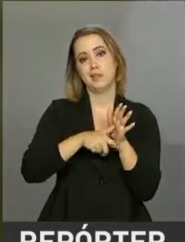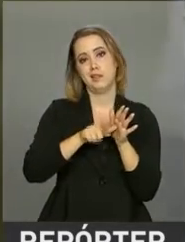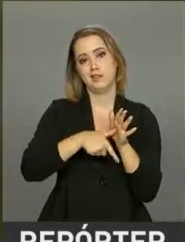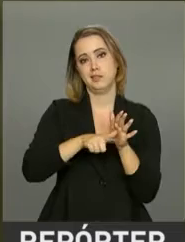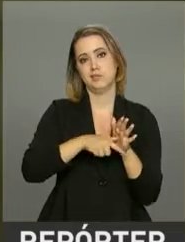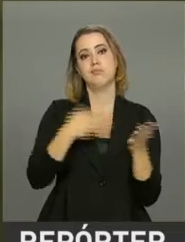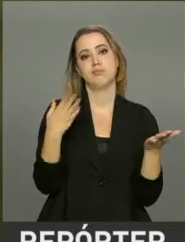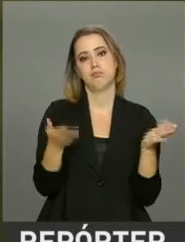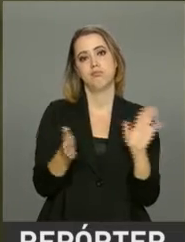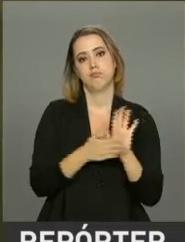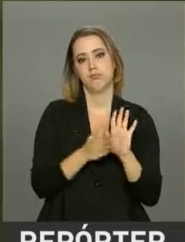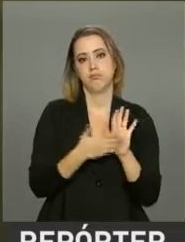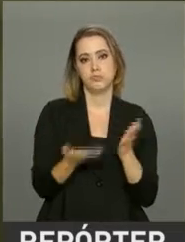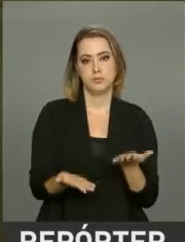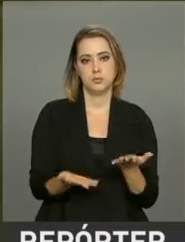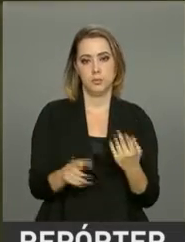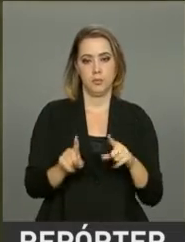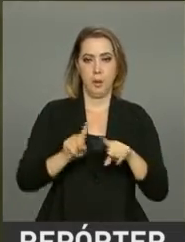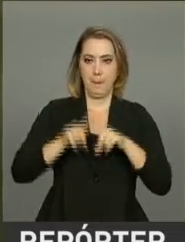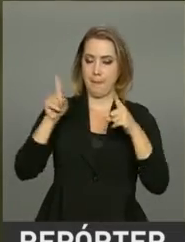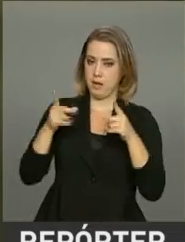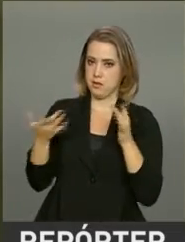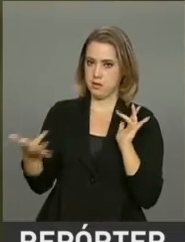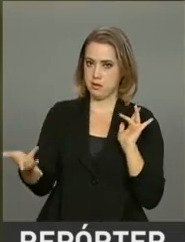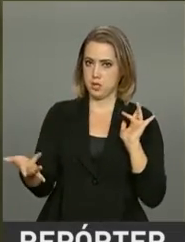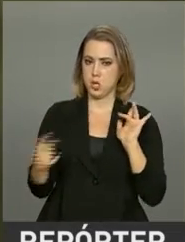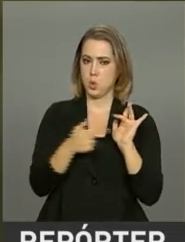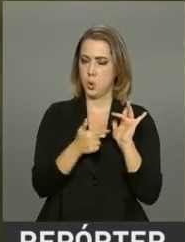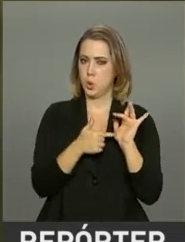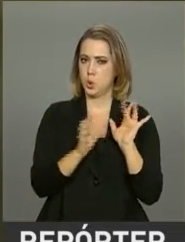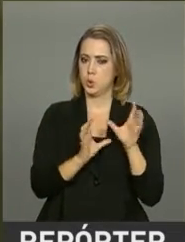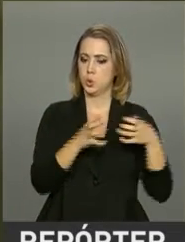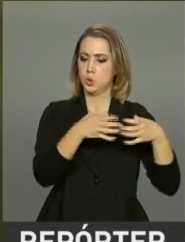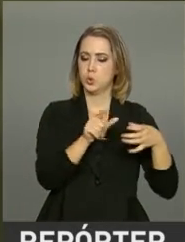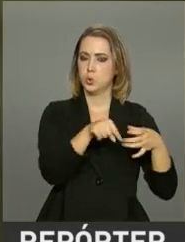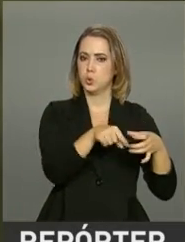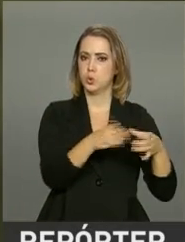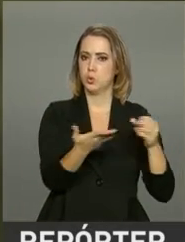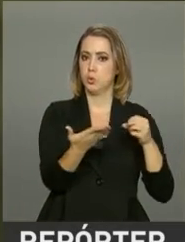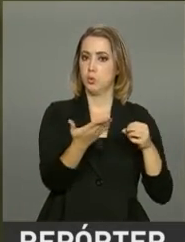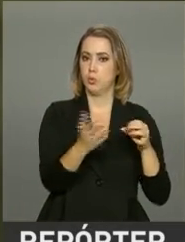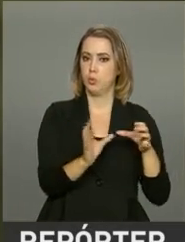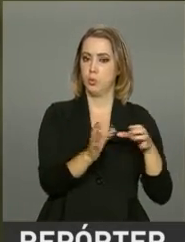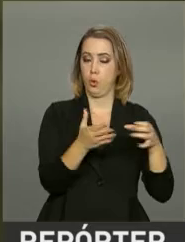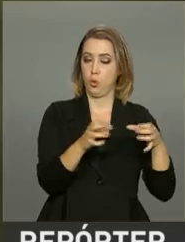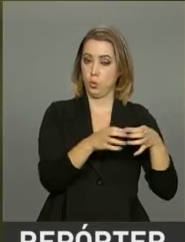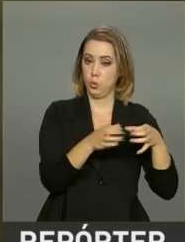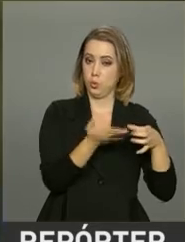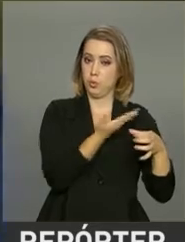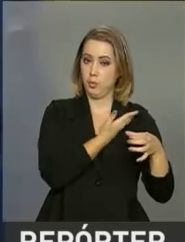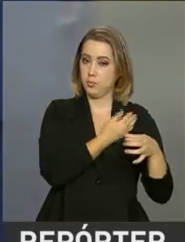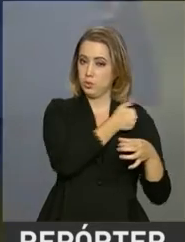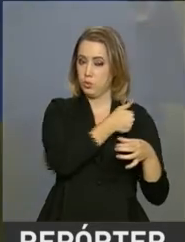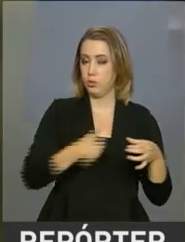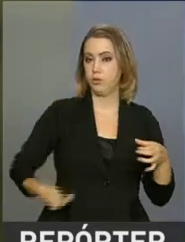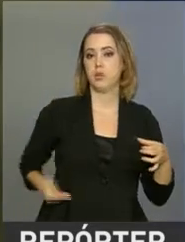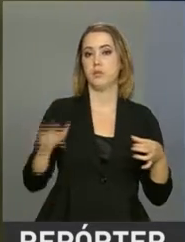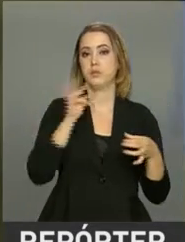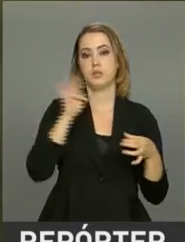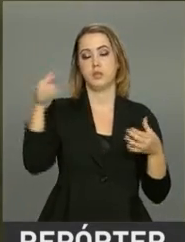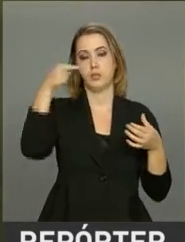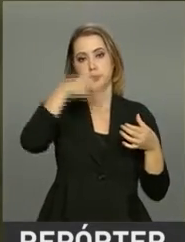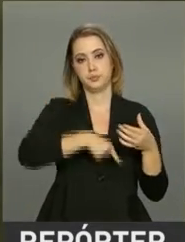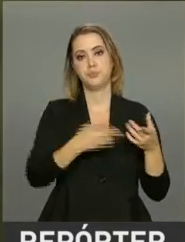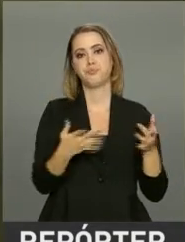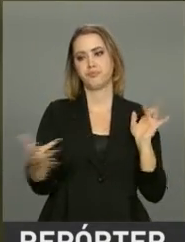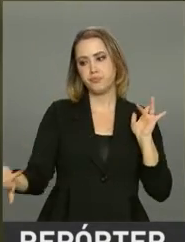admissibilidade da proposta. Em contrapartida, os deputados dos partidos da base aliada do governo aqui na Câmara dos